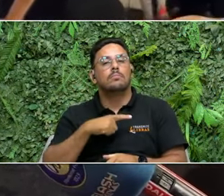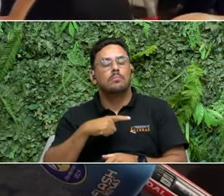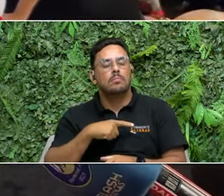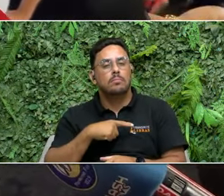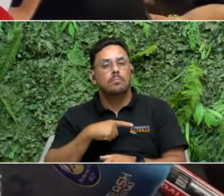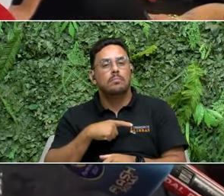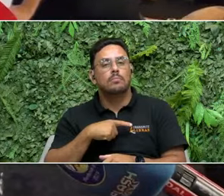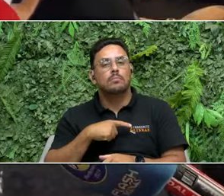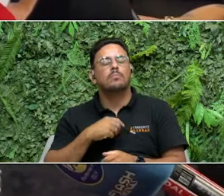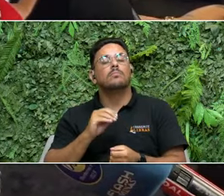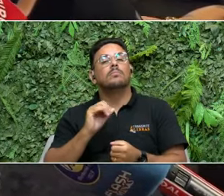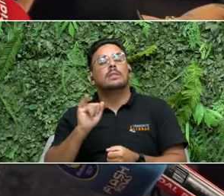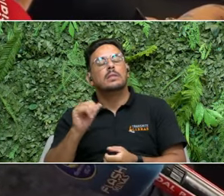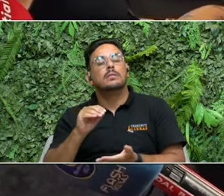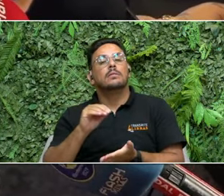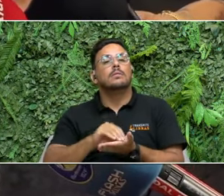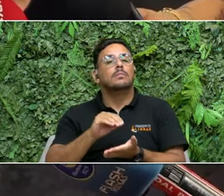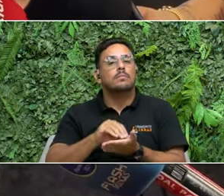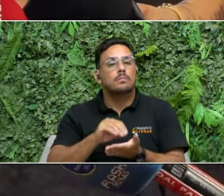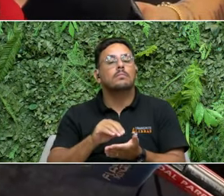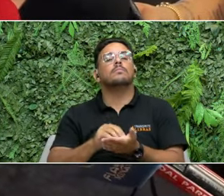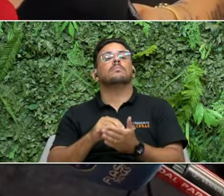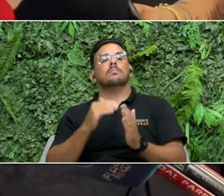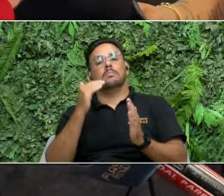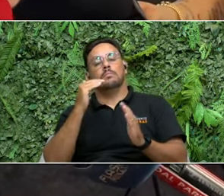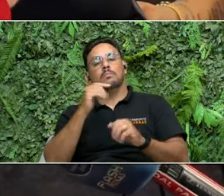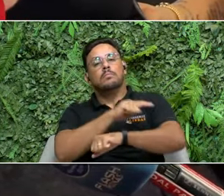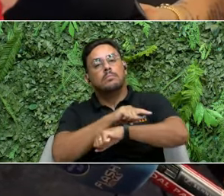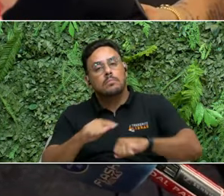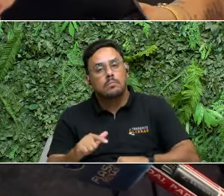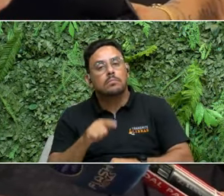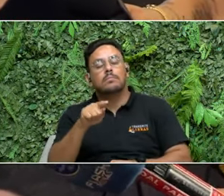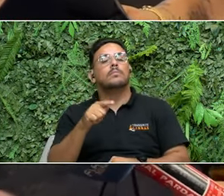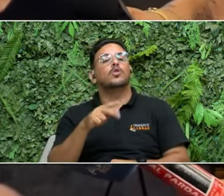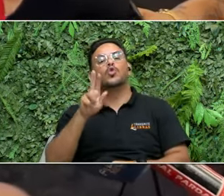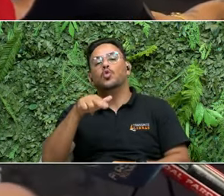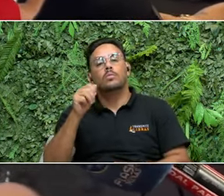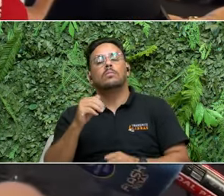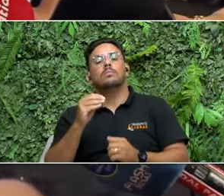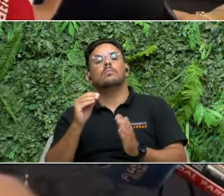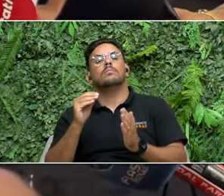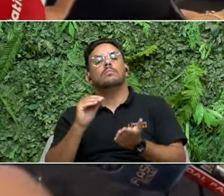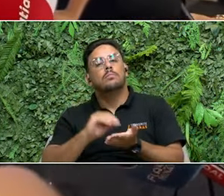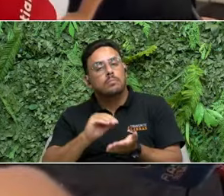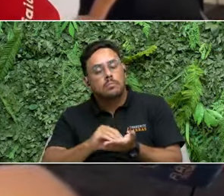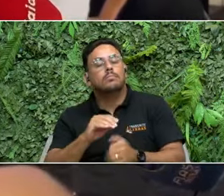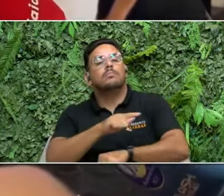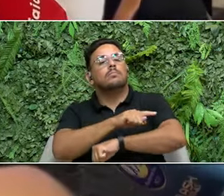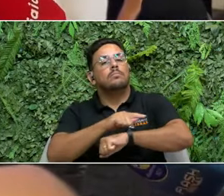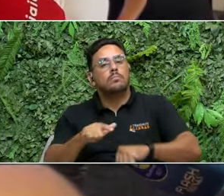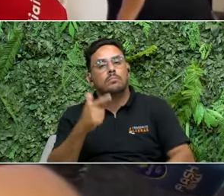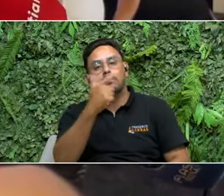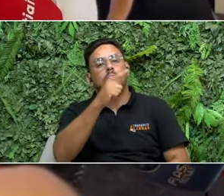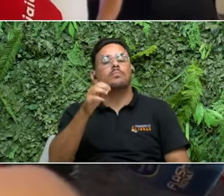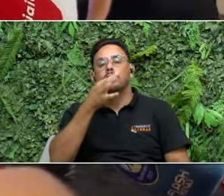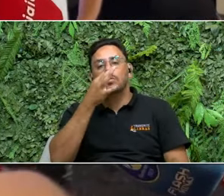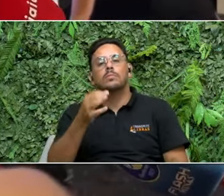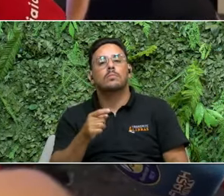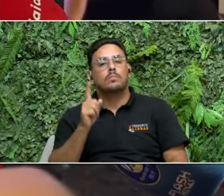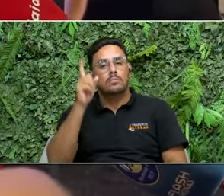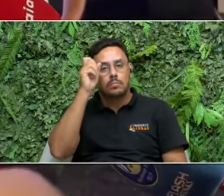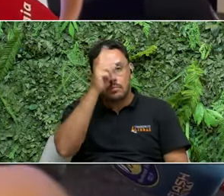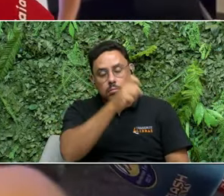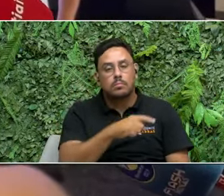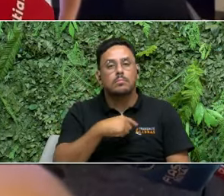eu faltar com respeito ele pode me punir mas em nenhum momento eu faltei com respeito e nem vou faltar com respeito nem com ele nem com nenhum outro árbitro só que é difícil